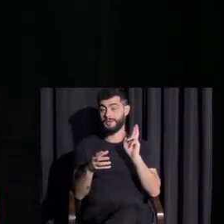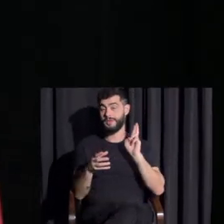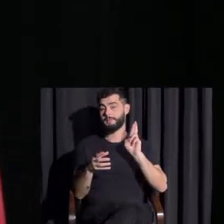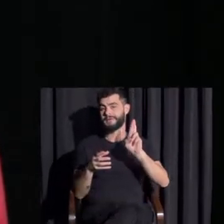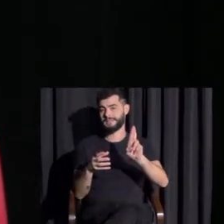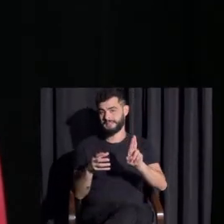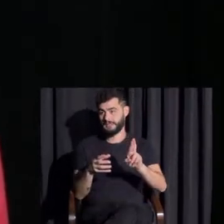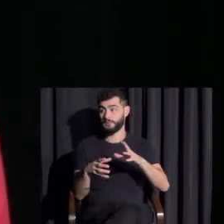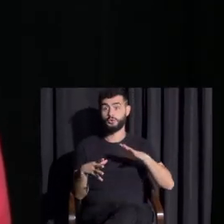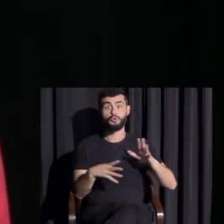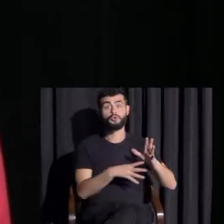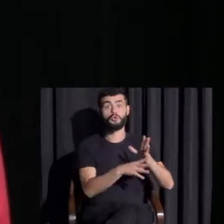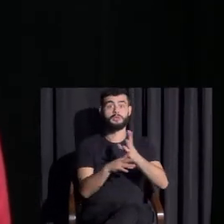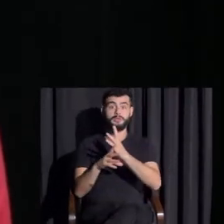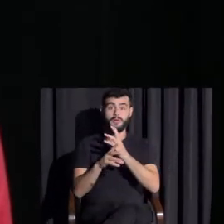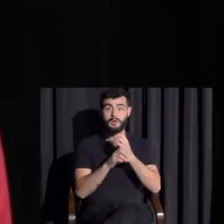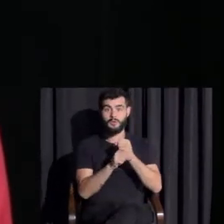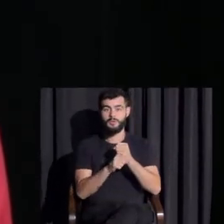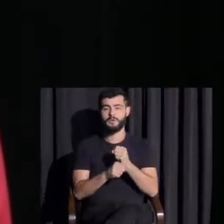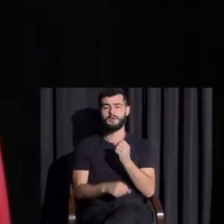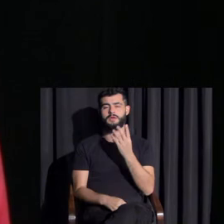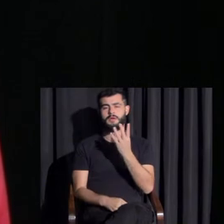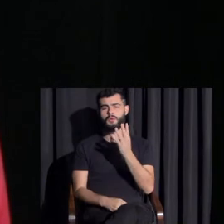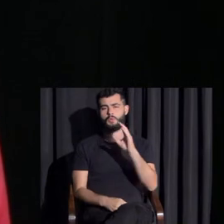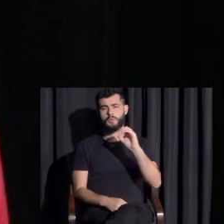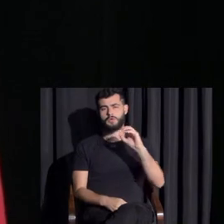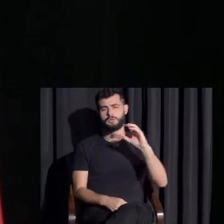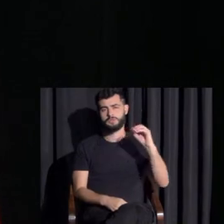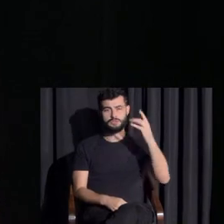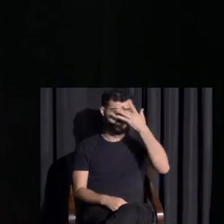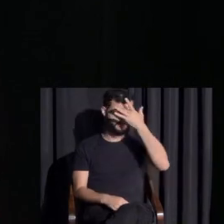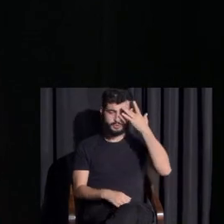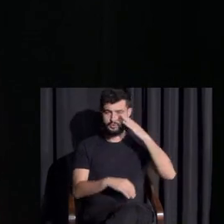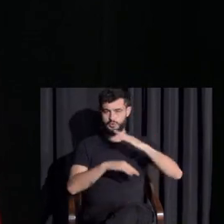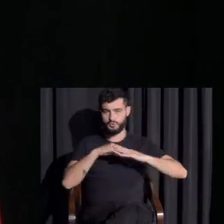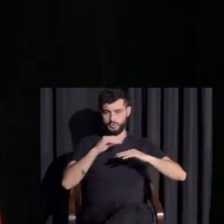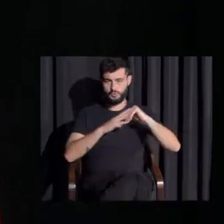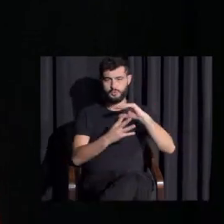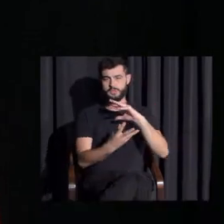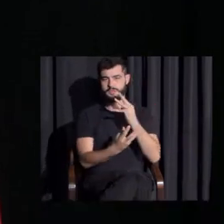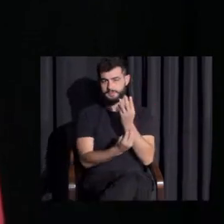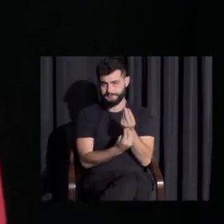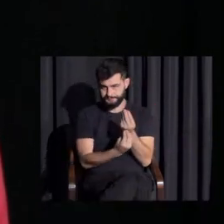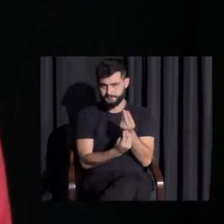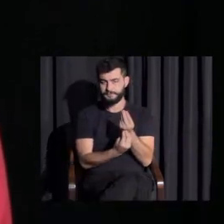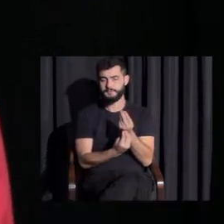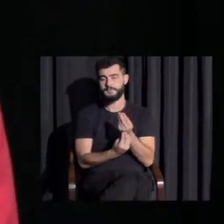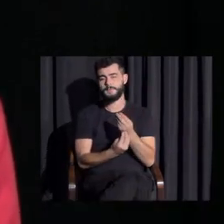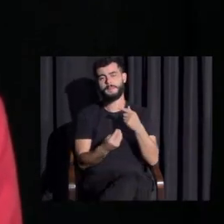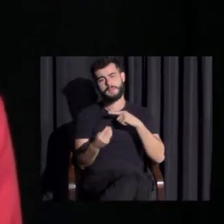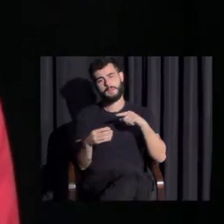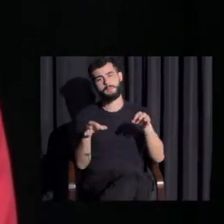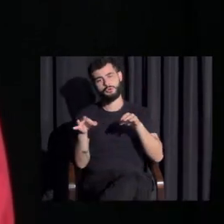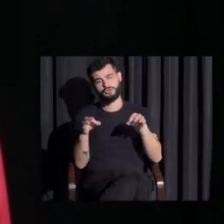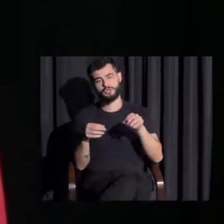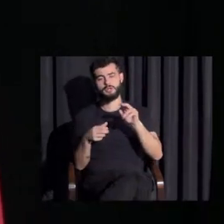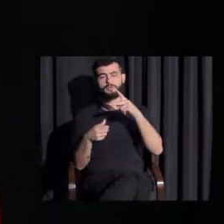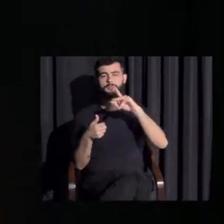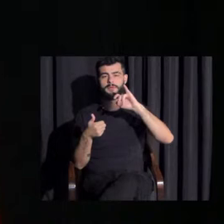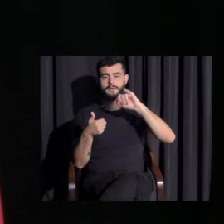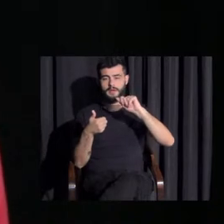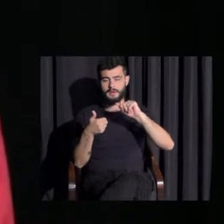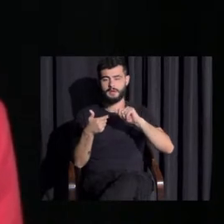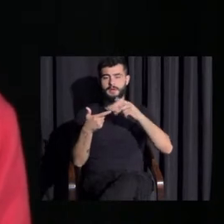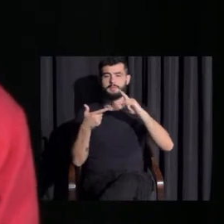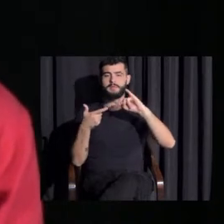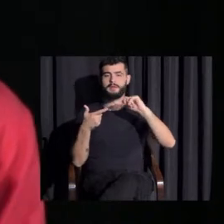artistas educadores que estão trabalhando nos nossos programas PIA, PIAPI, Vocacional, nas EMIAS, e também os jovens